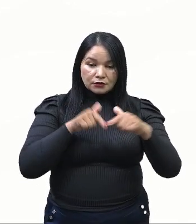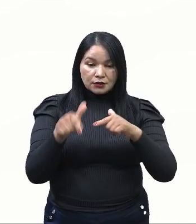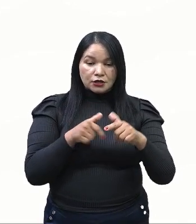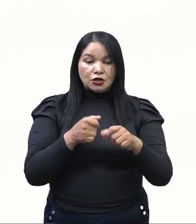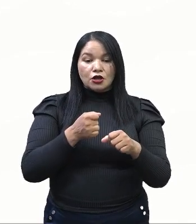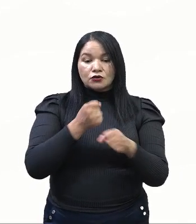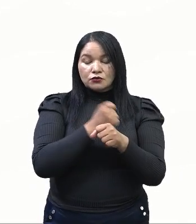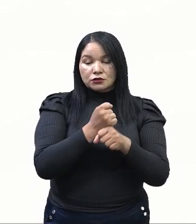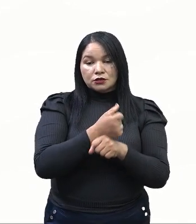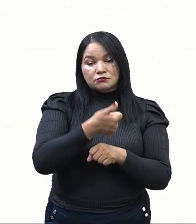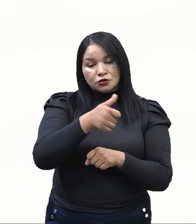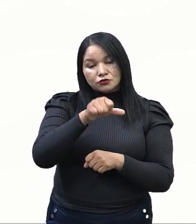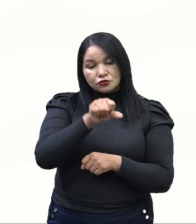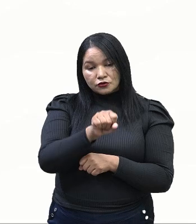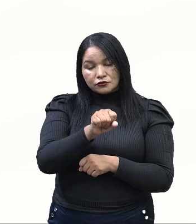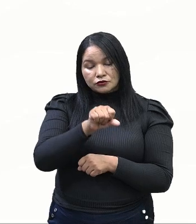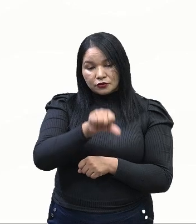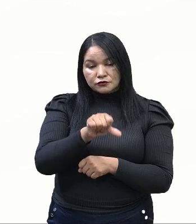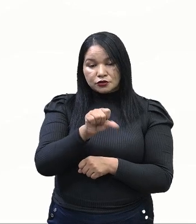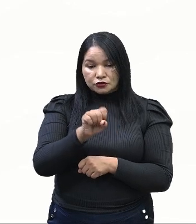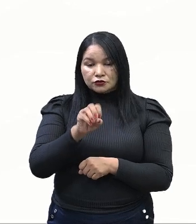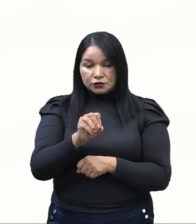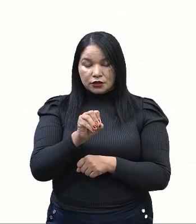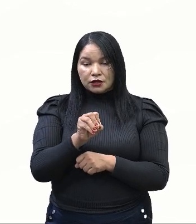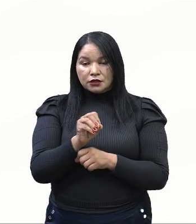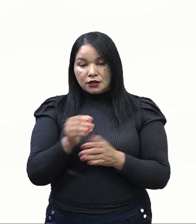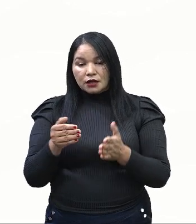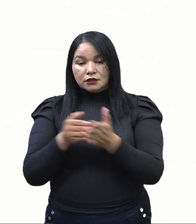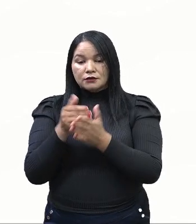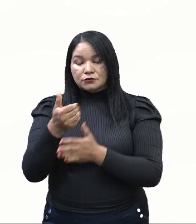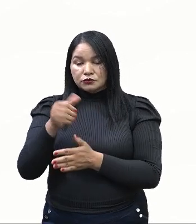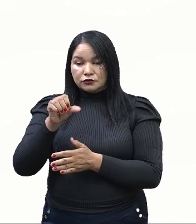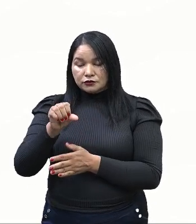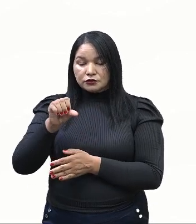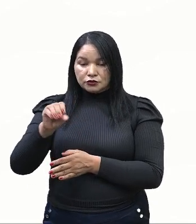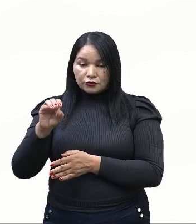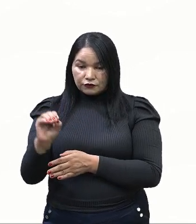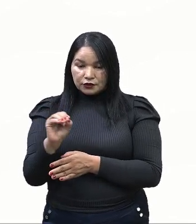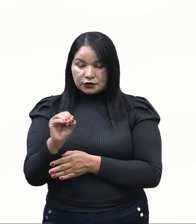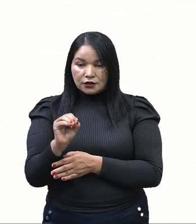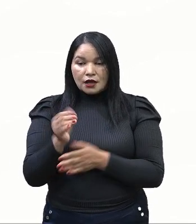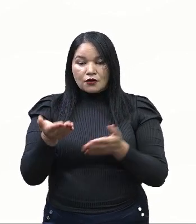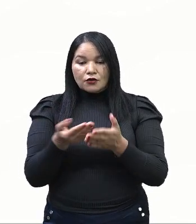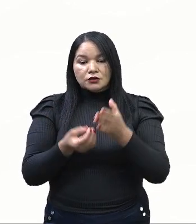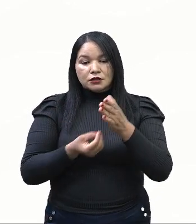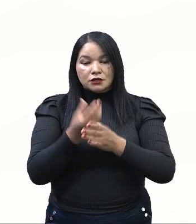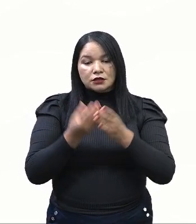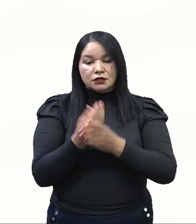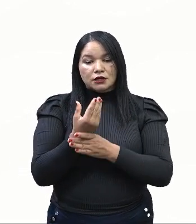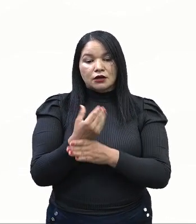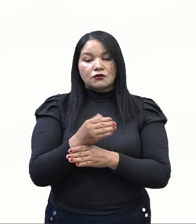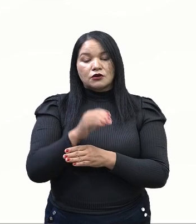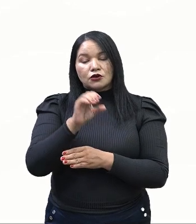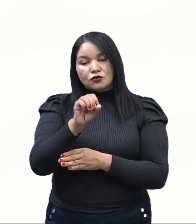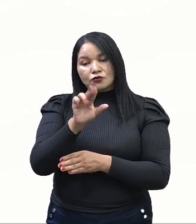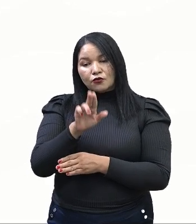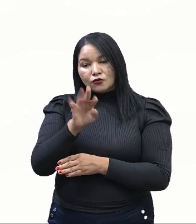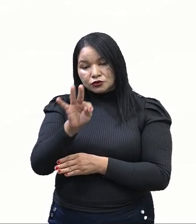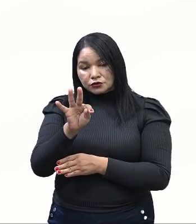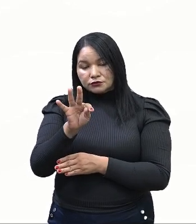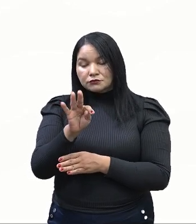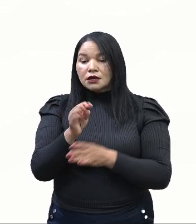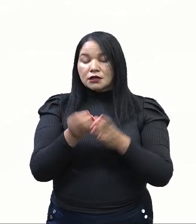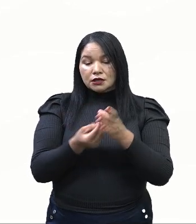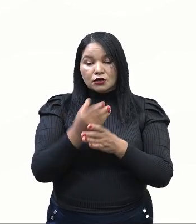de 1980 e 1990. Então, vai ser criada a Central Única dos Trabalhadores, que